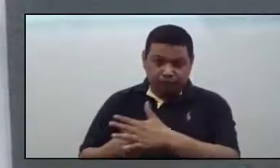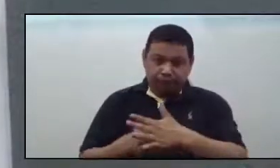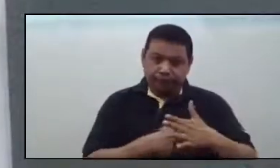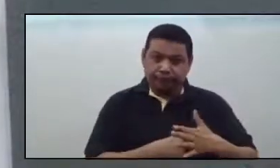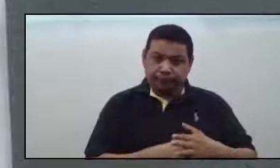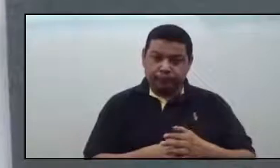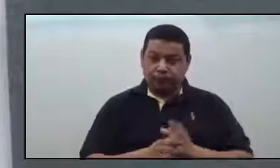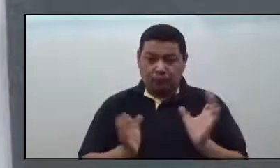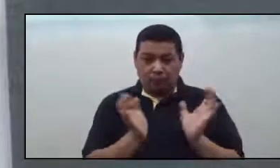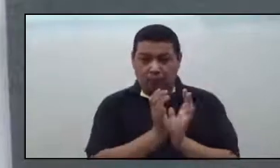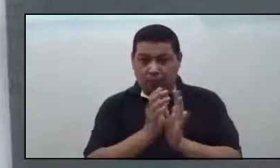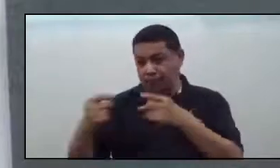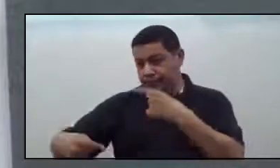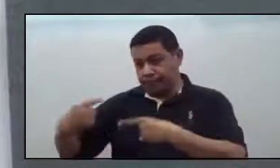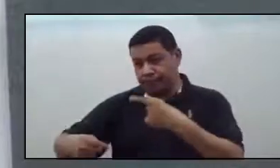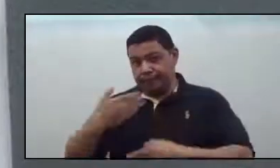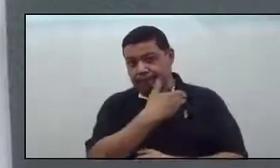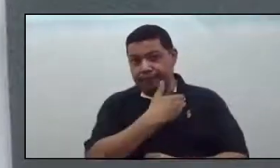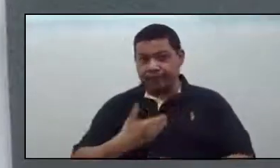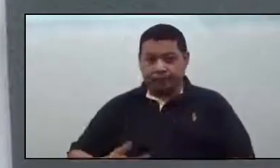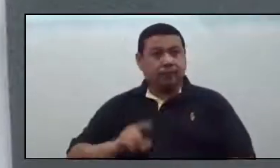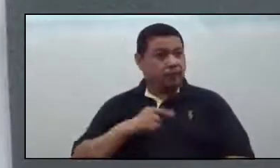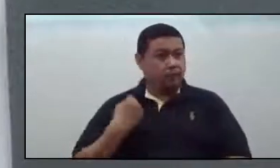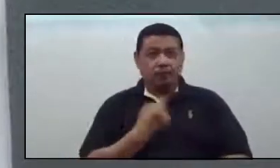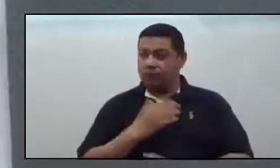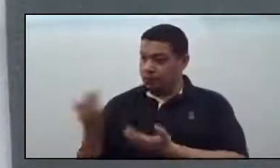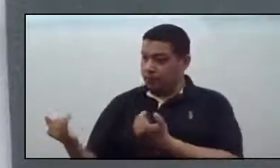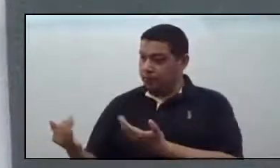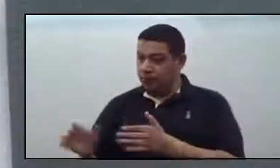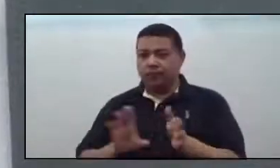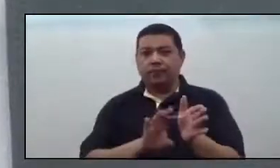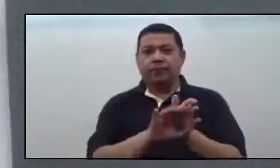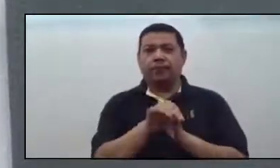públicas para o nosso jovem aqui de Cacoal.